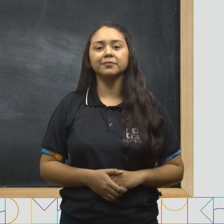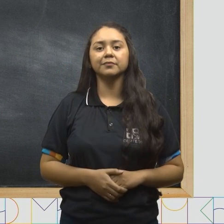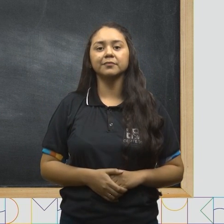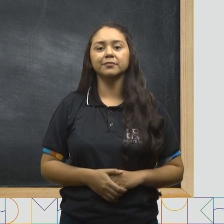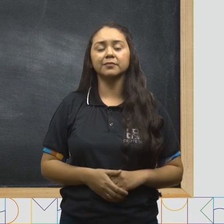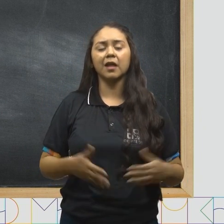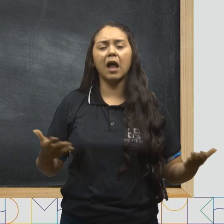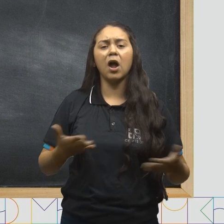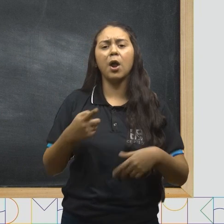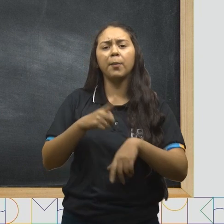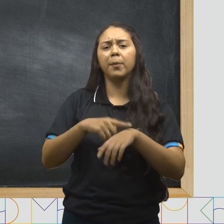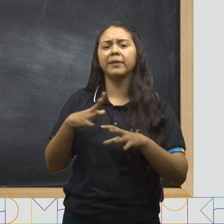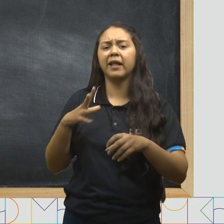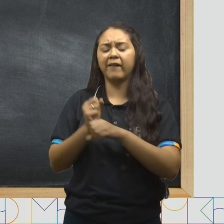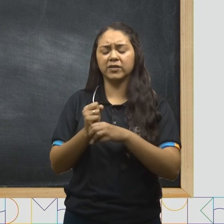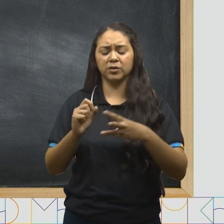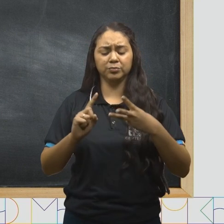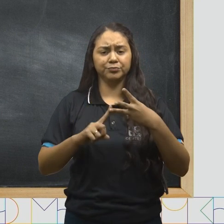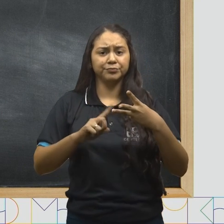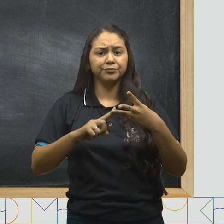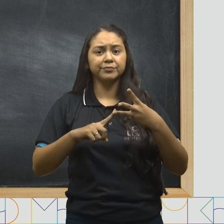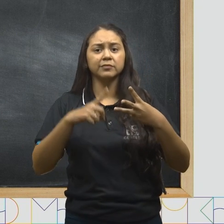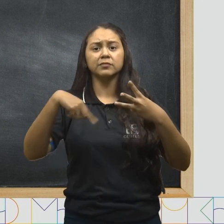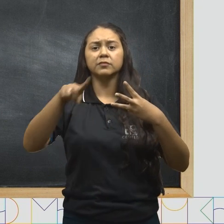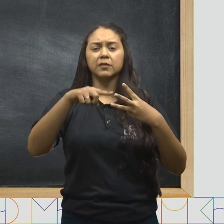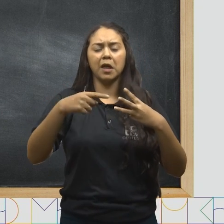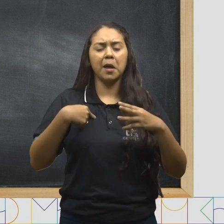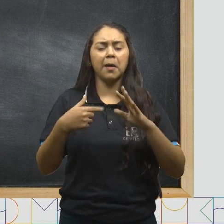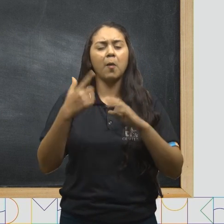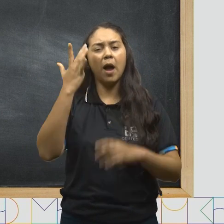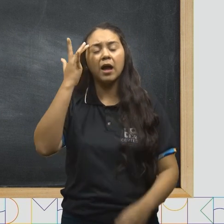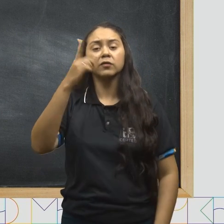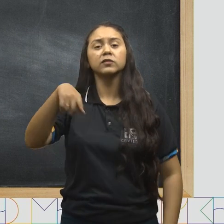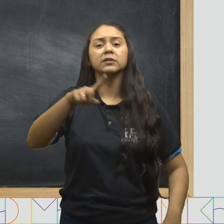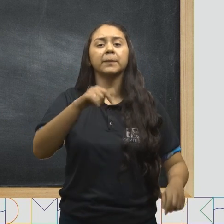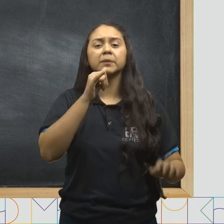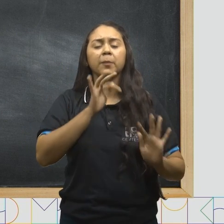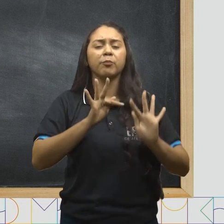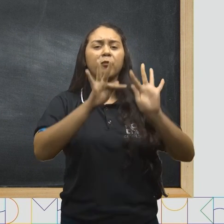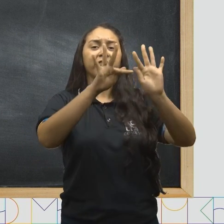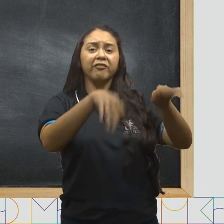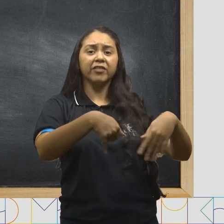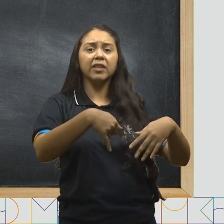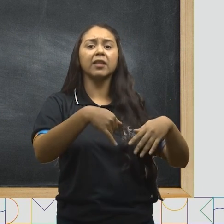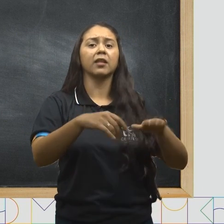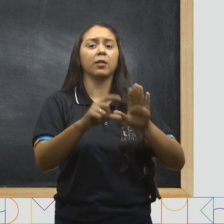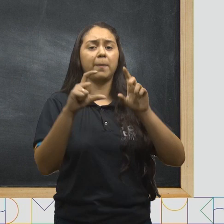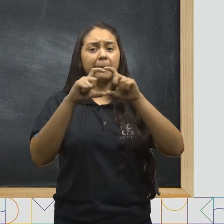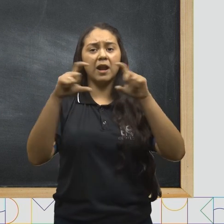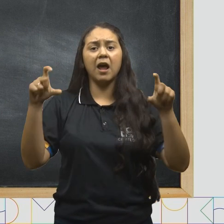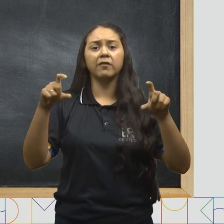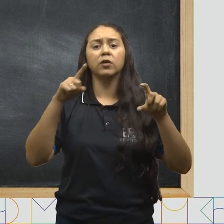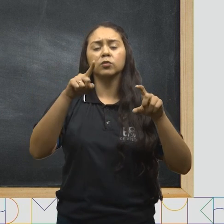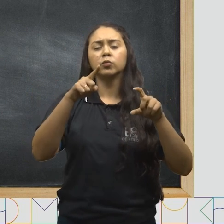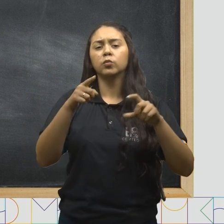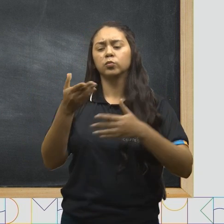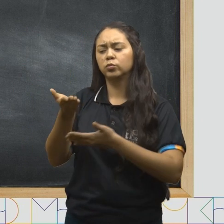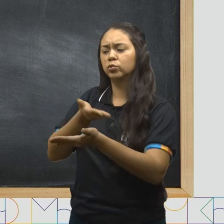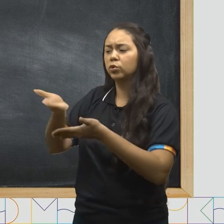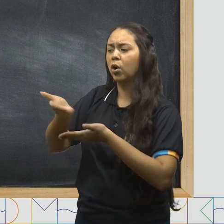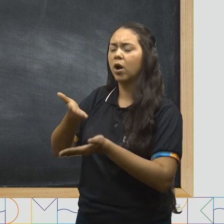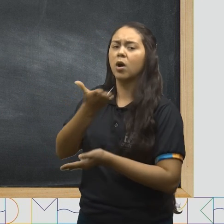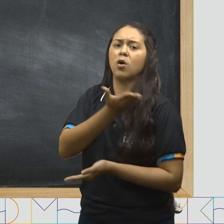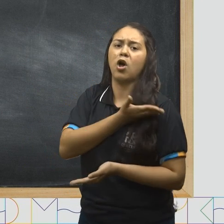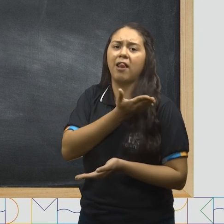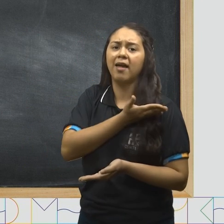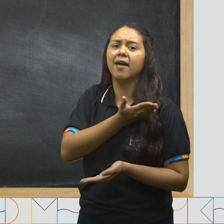Último item, é a hora da revisão. Sugiro que depois de ter encerrado o parágrafo, troque o texto com o